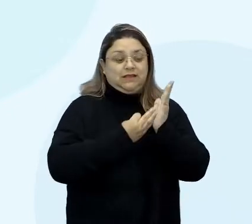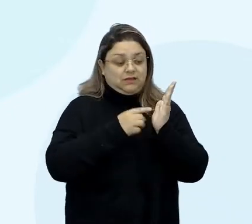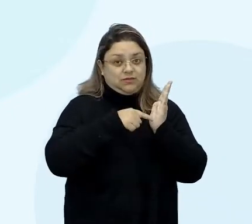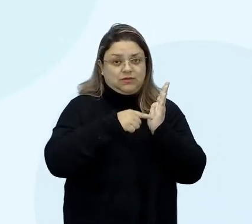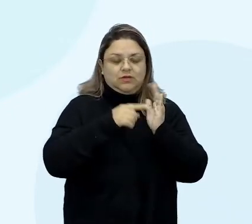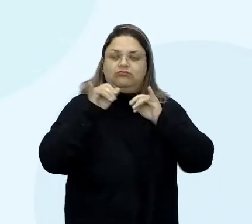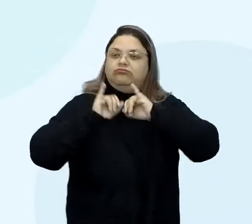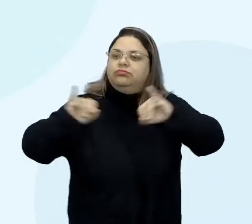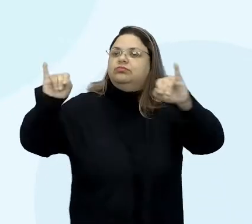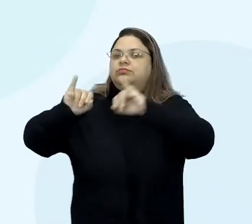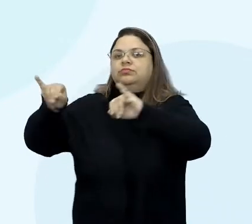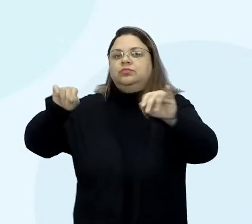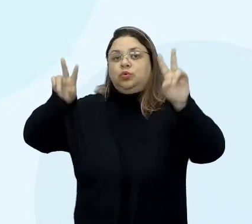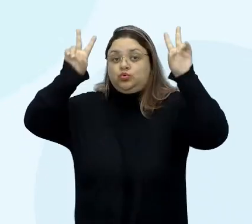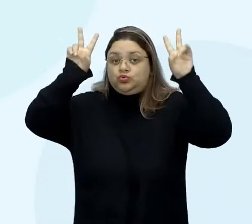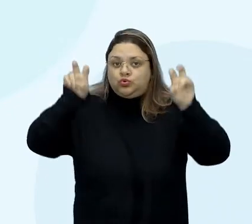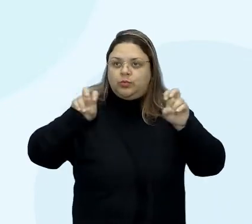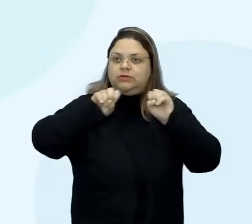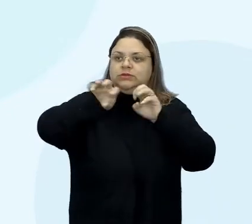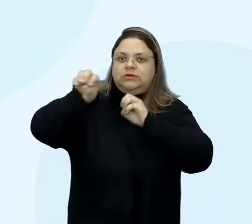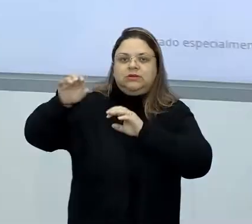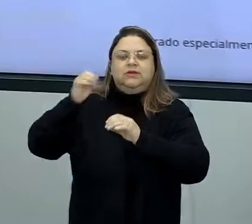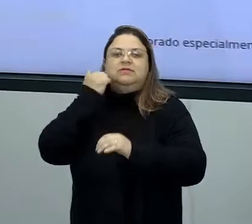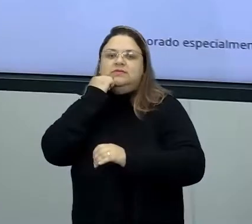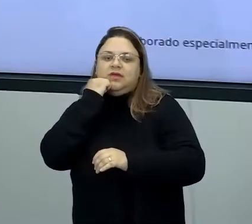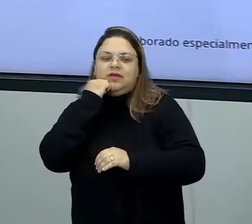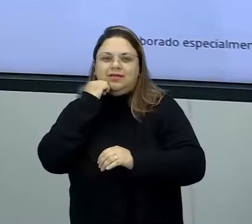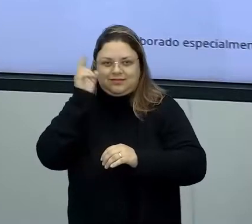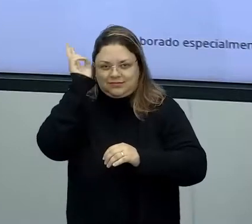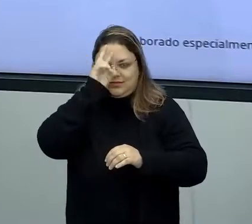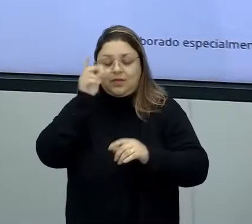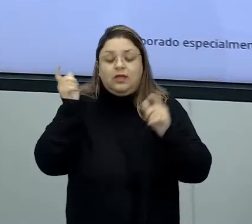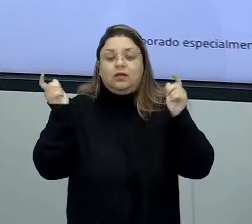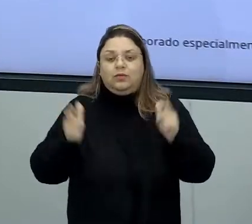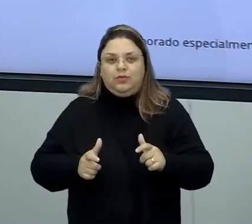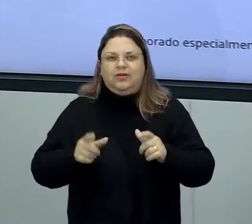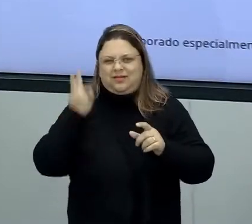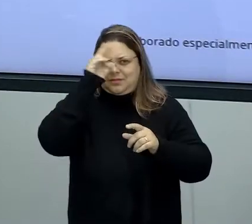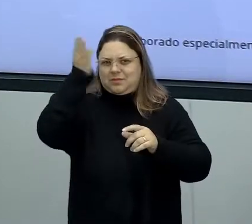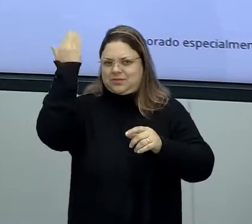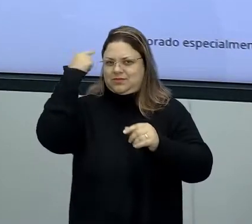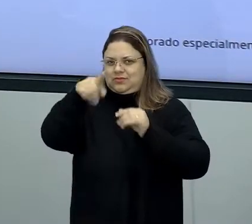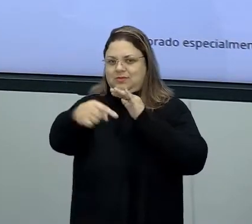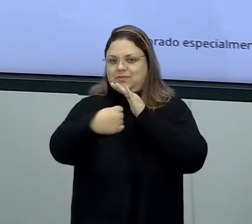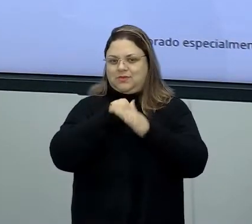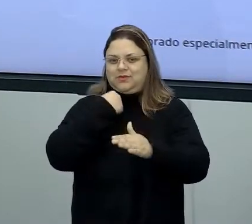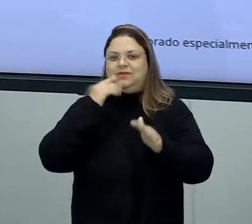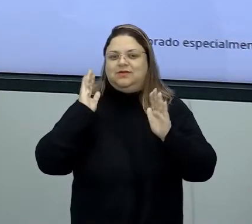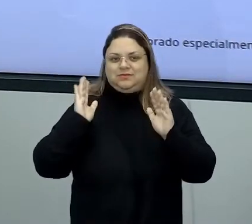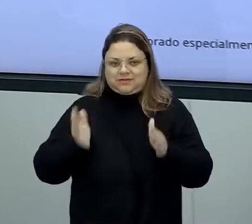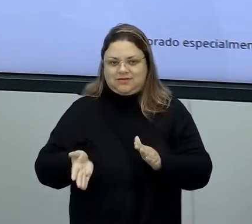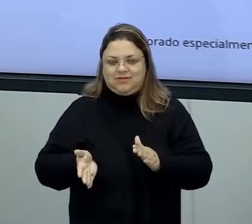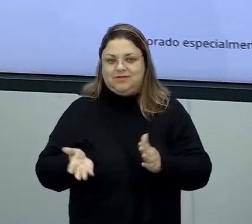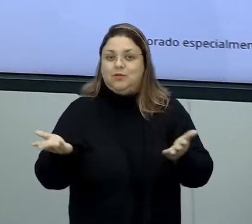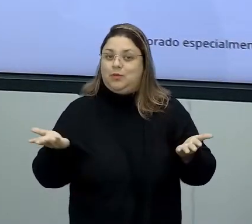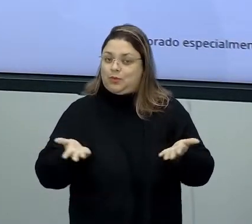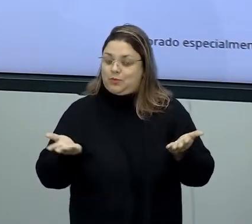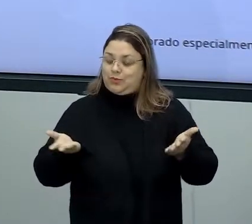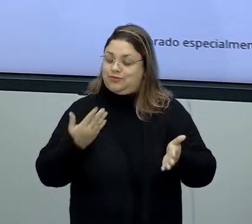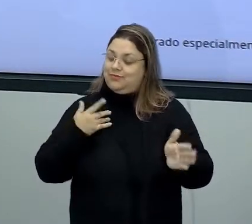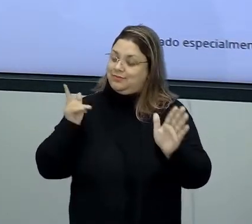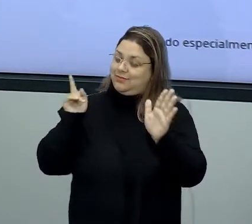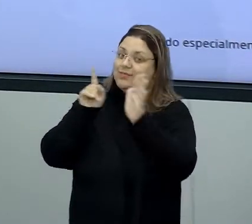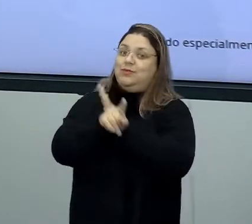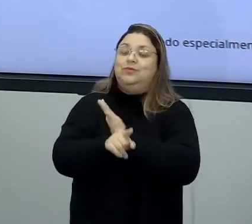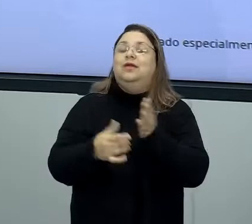científica? Vocês se lembram que vocês me fizeram essa pergunta, né? Eu estou devolvendo a pergunta para vocês hoje. Onde